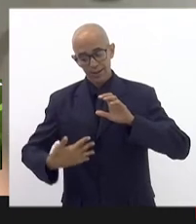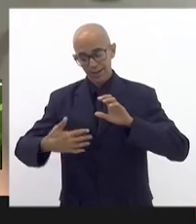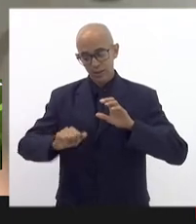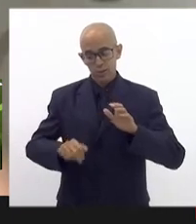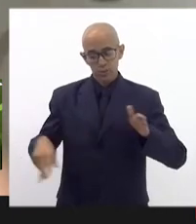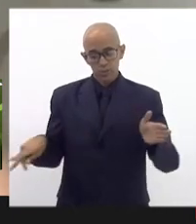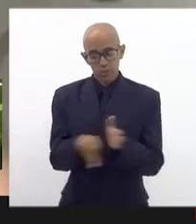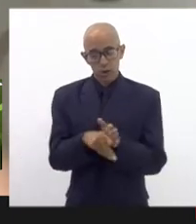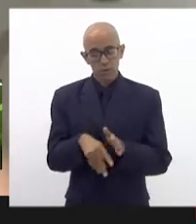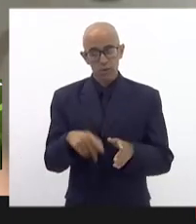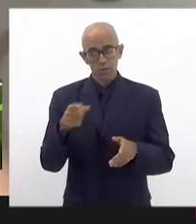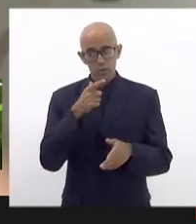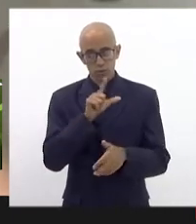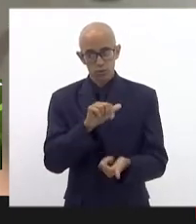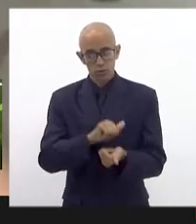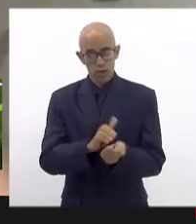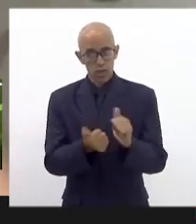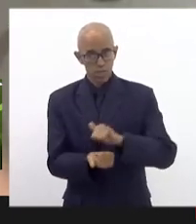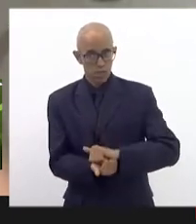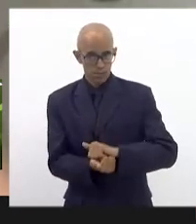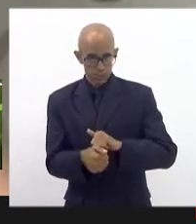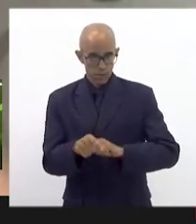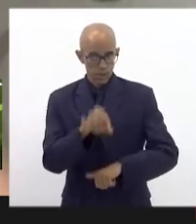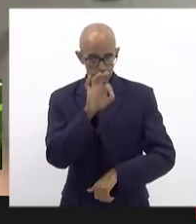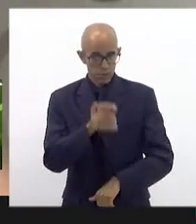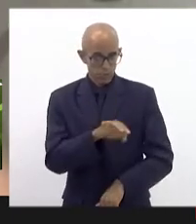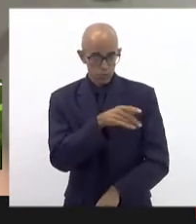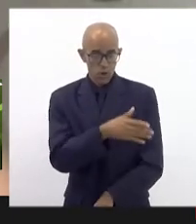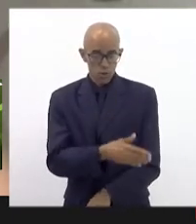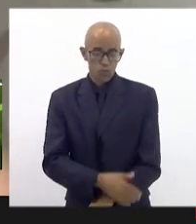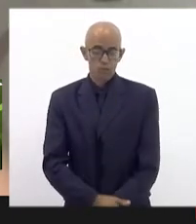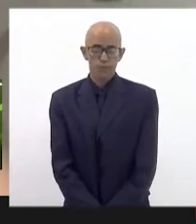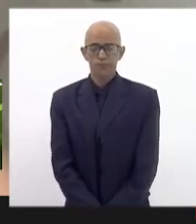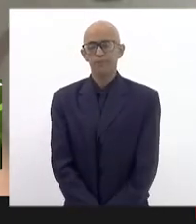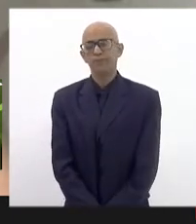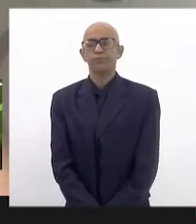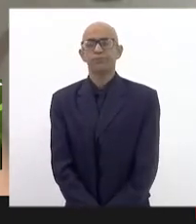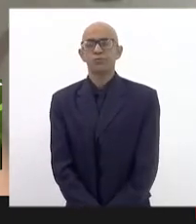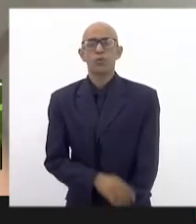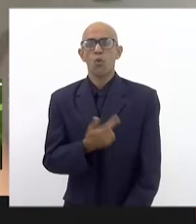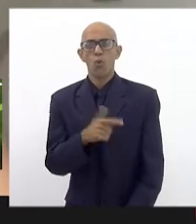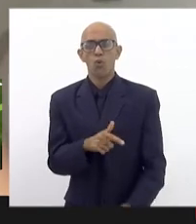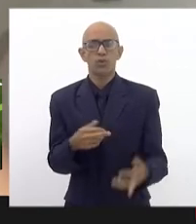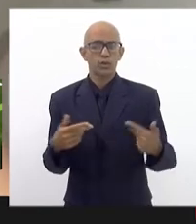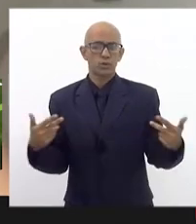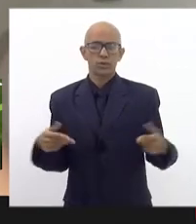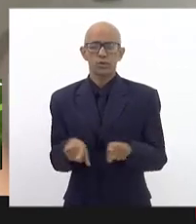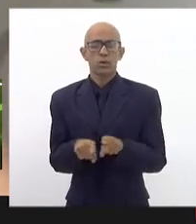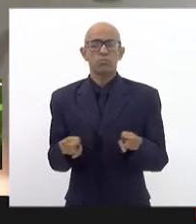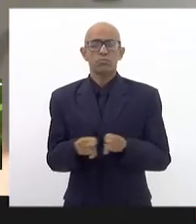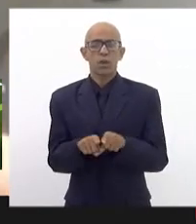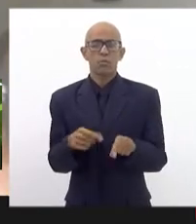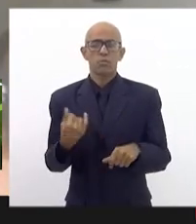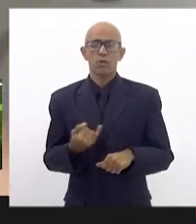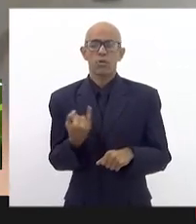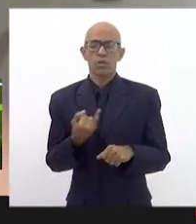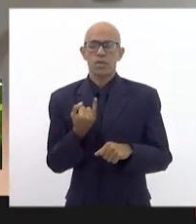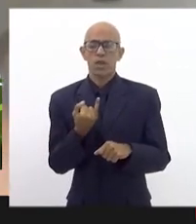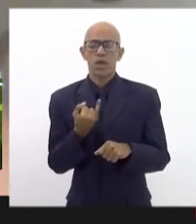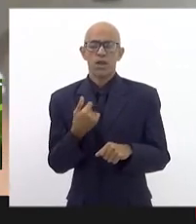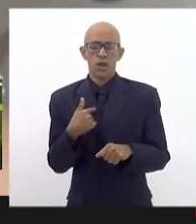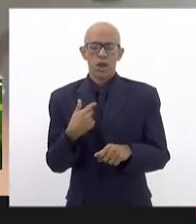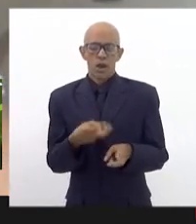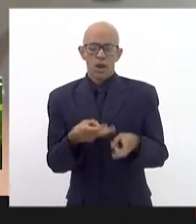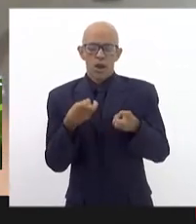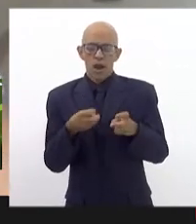adequar esses percentuais. Uma outra questão importante que eu vislumbrei aqui